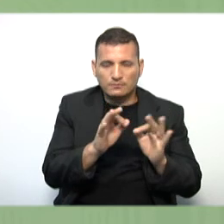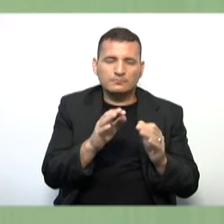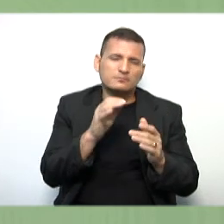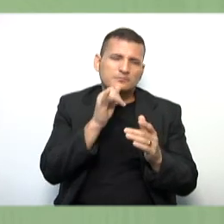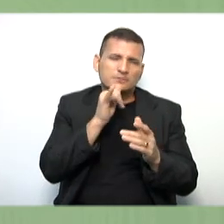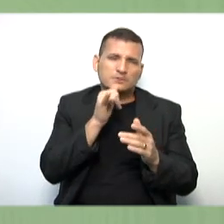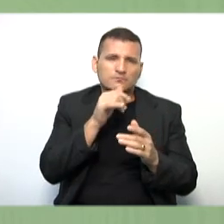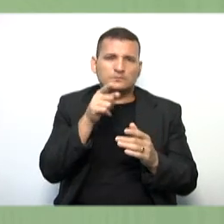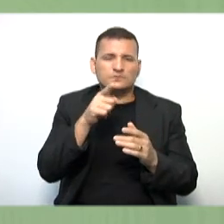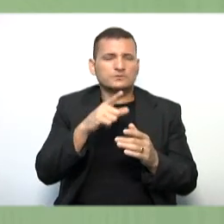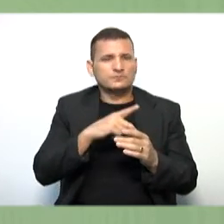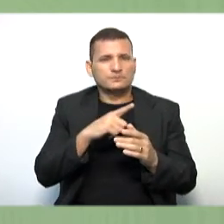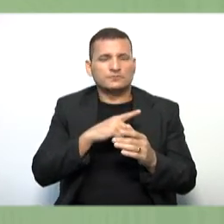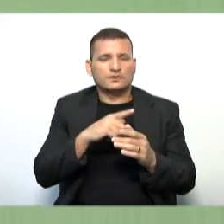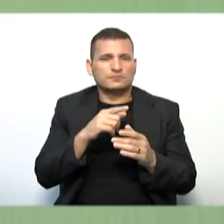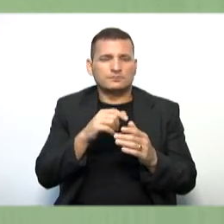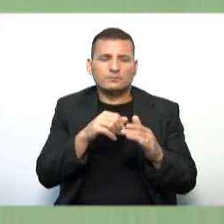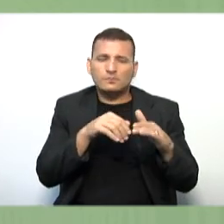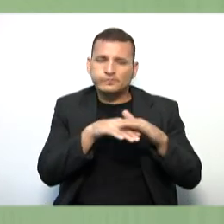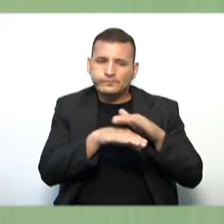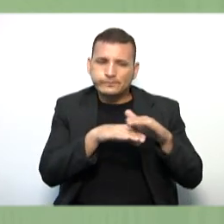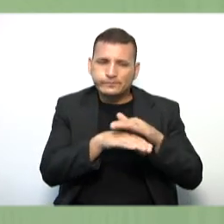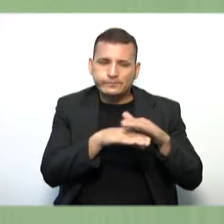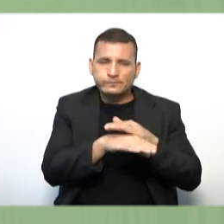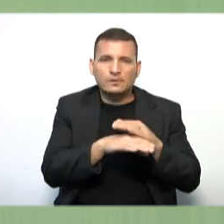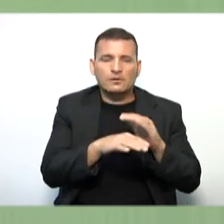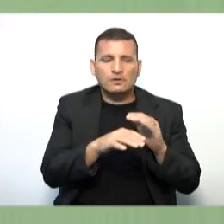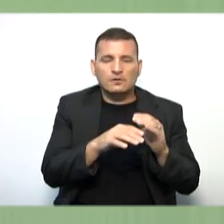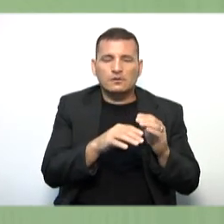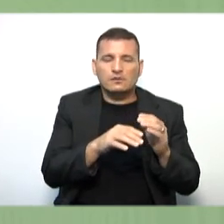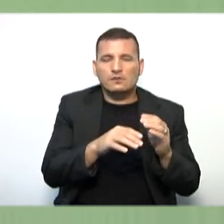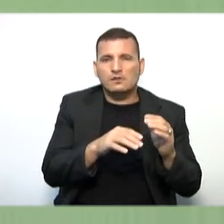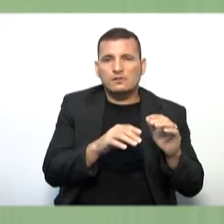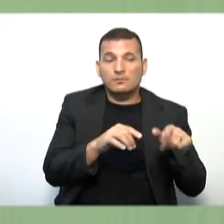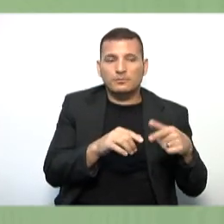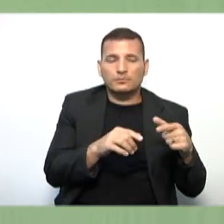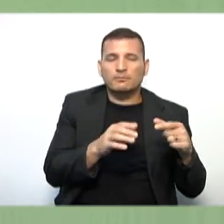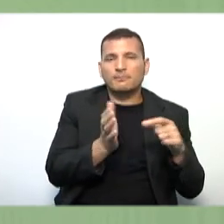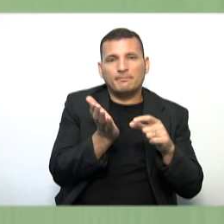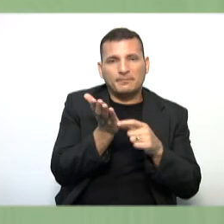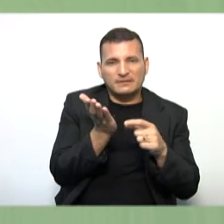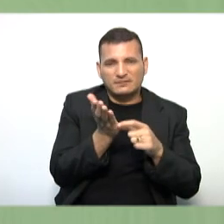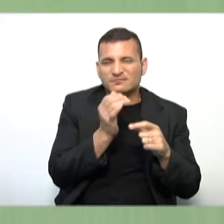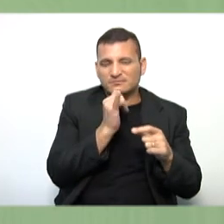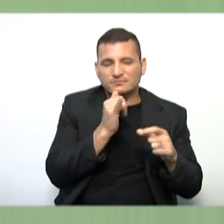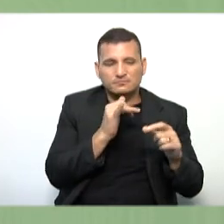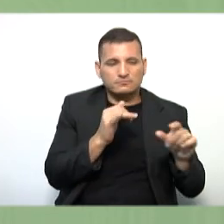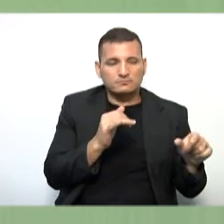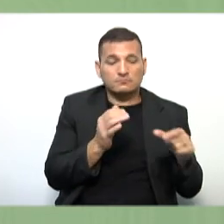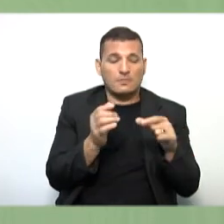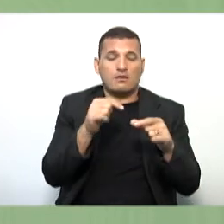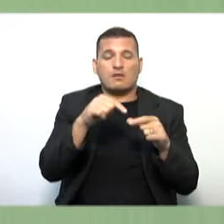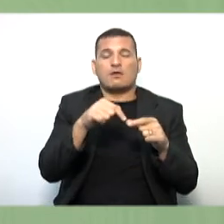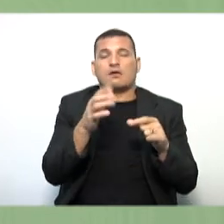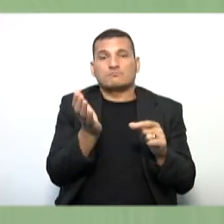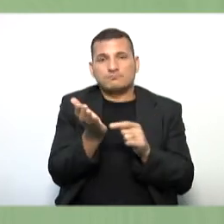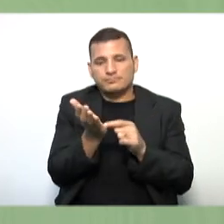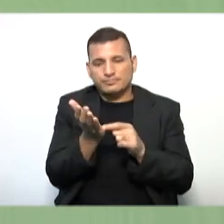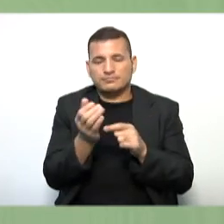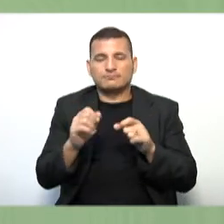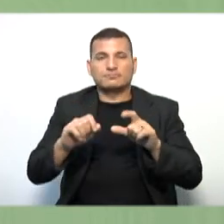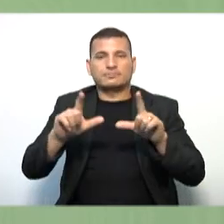reutilizá-lo em algum momento. Então tem que estar num dispositivo não volátil, ou seja, que não perca o conteúdo quando